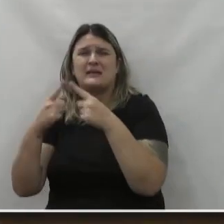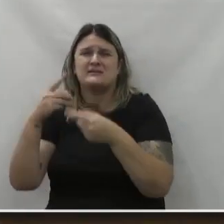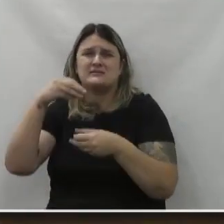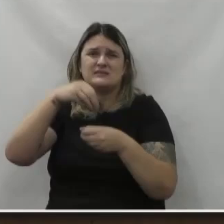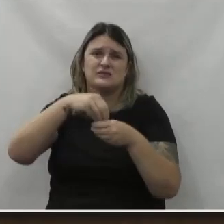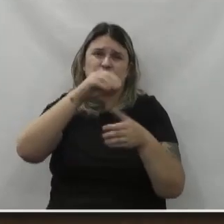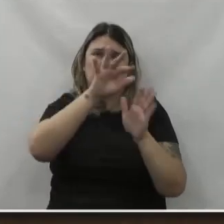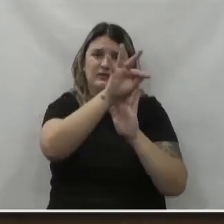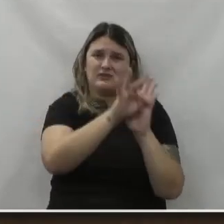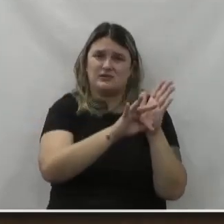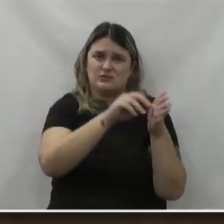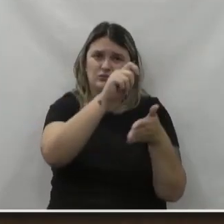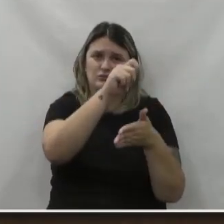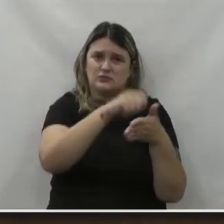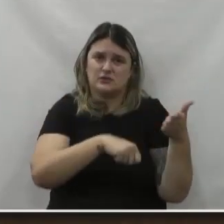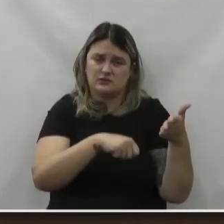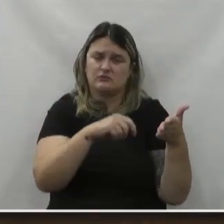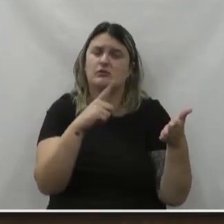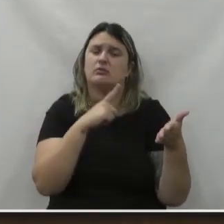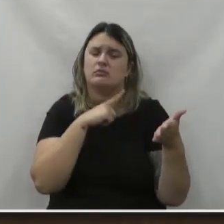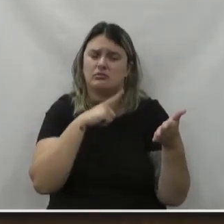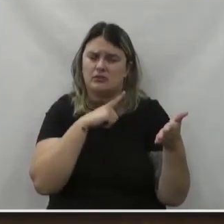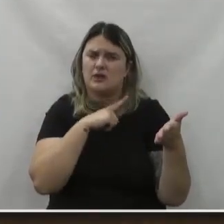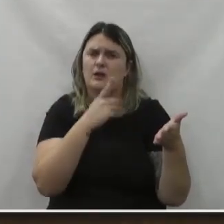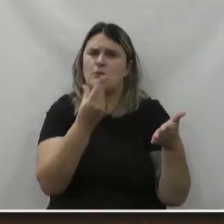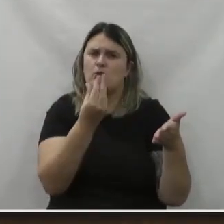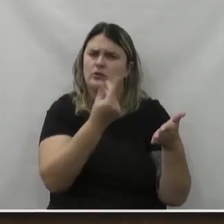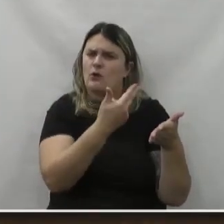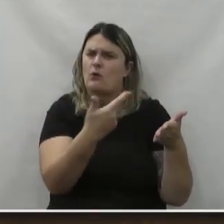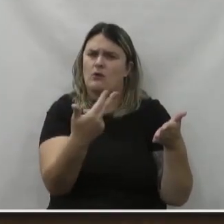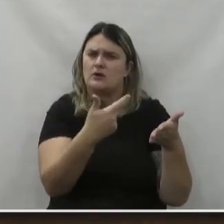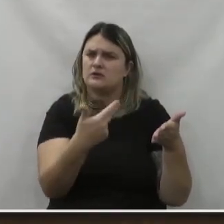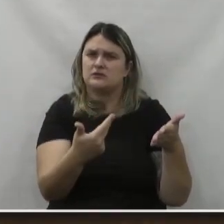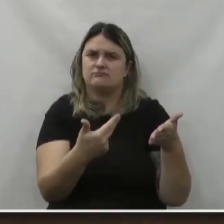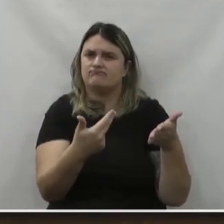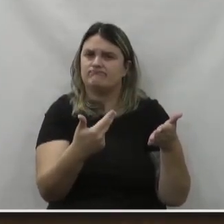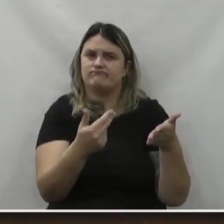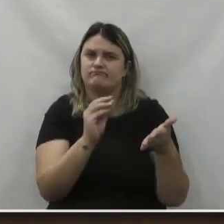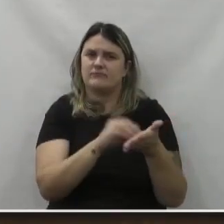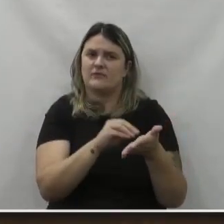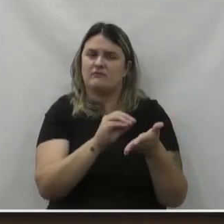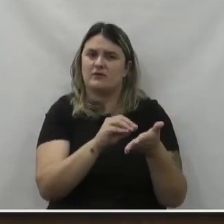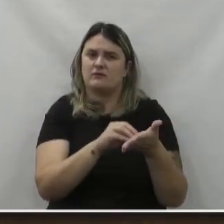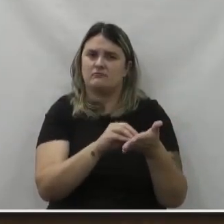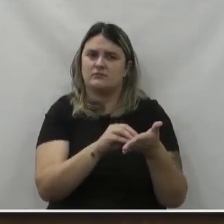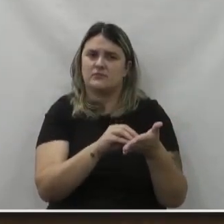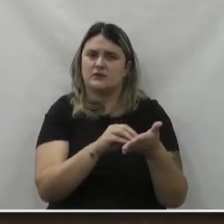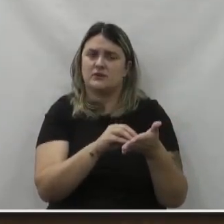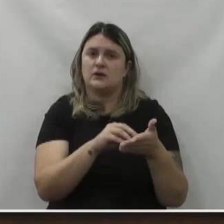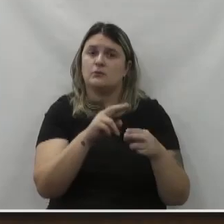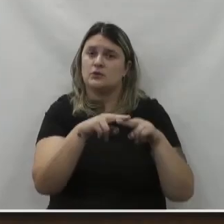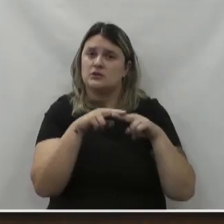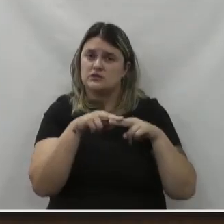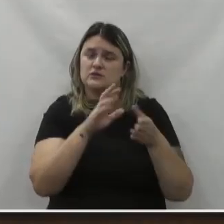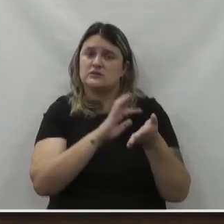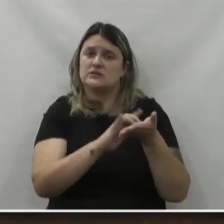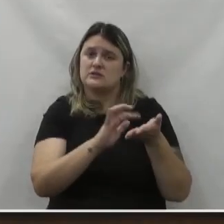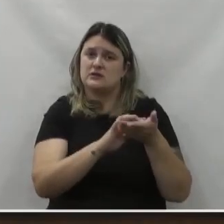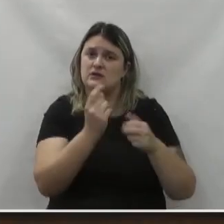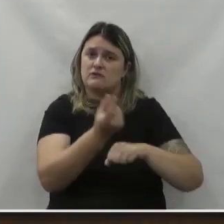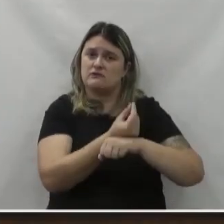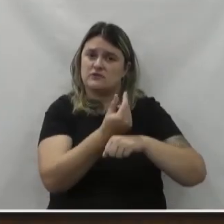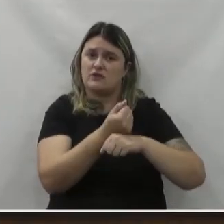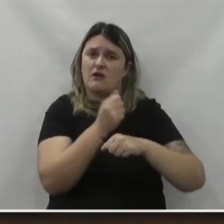daquele contrato existe um monte de jabutis ali. Por isso que o Cachoeira, hoje o secretário, ele